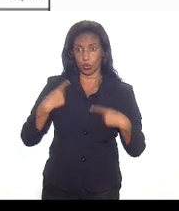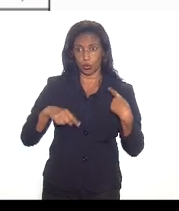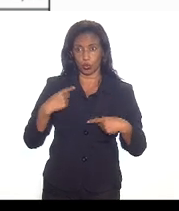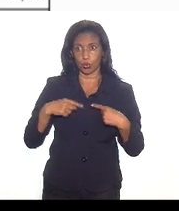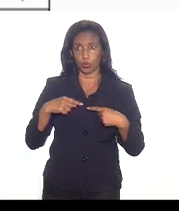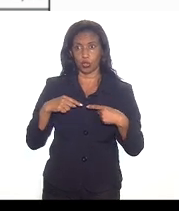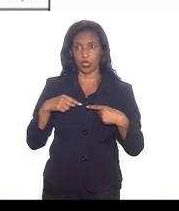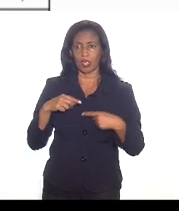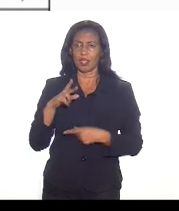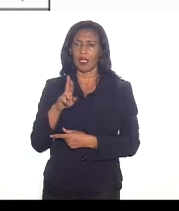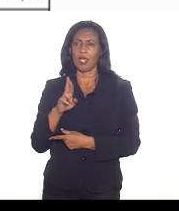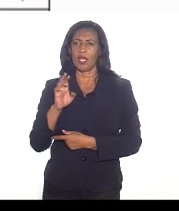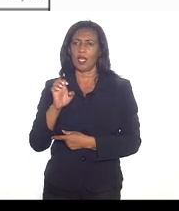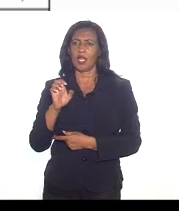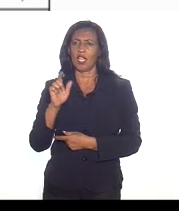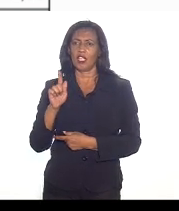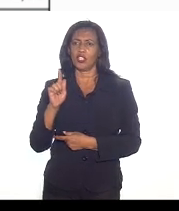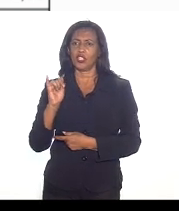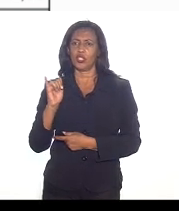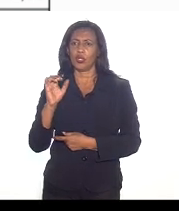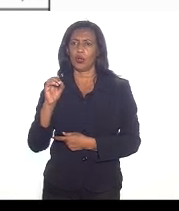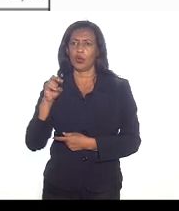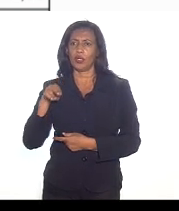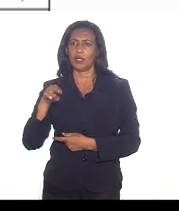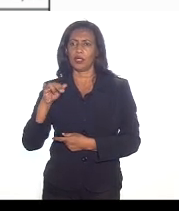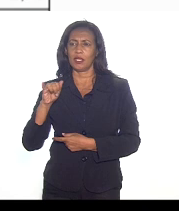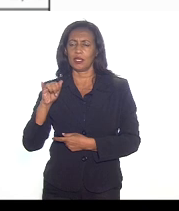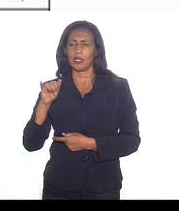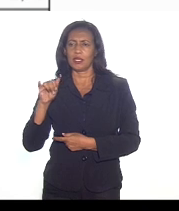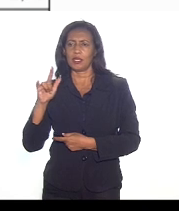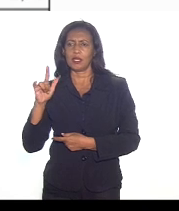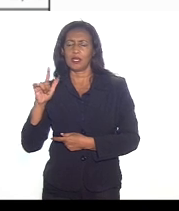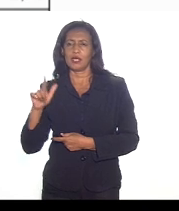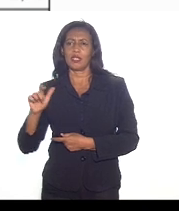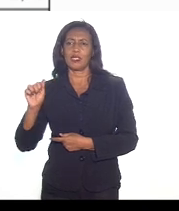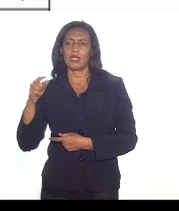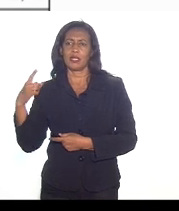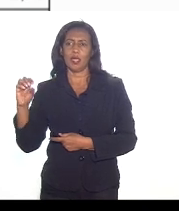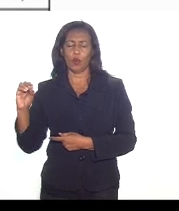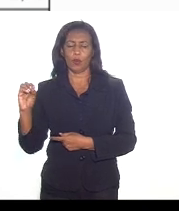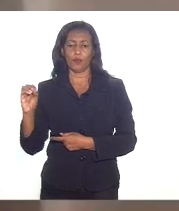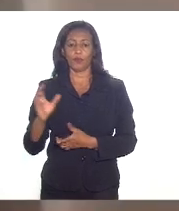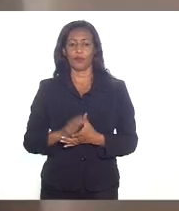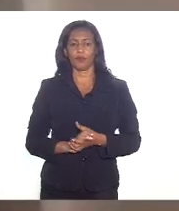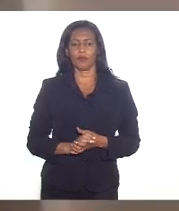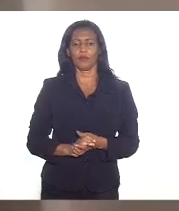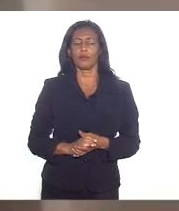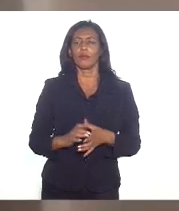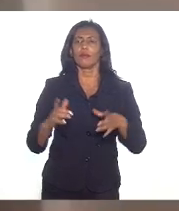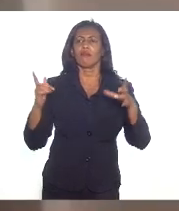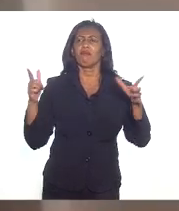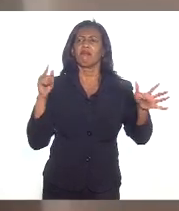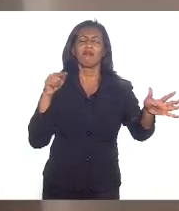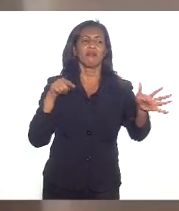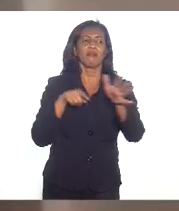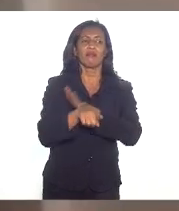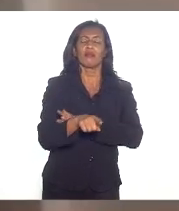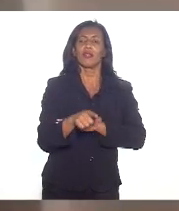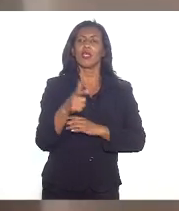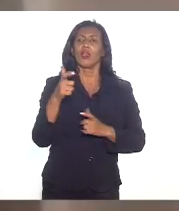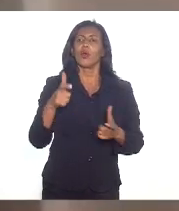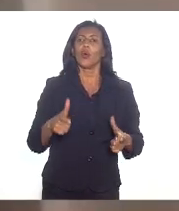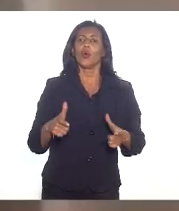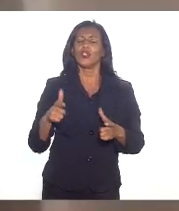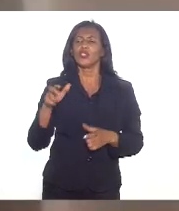essa regionalização. Porque se a gente pegar, por exemplo, onde é que está Rio das Ostras? Está na Baixada